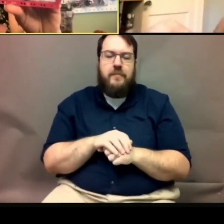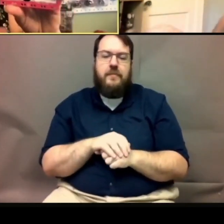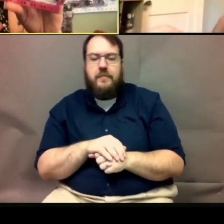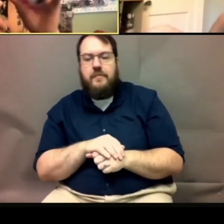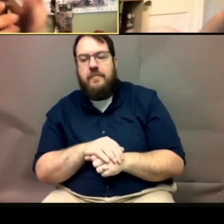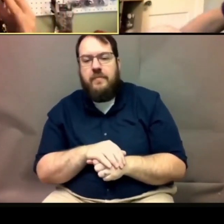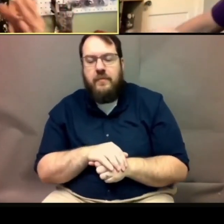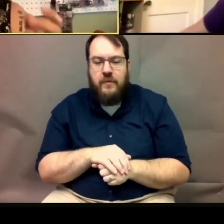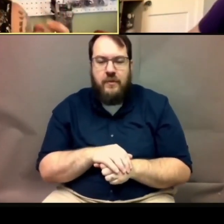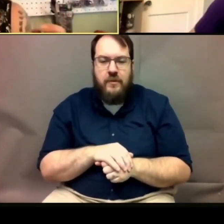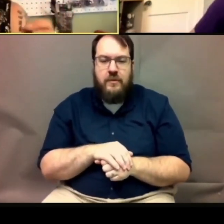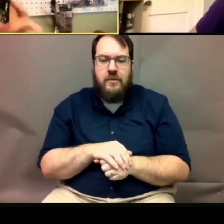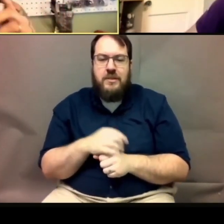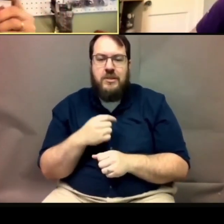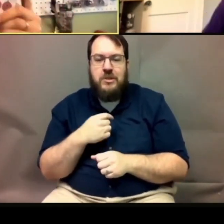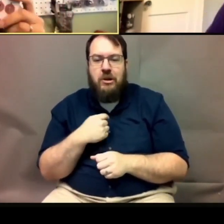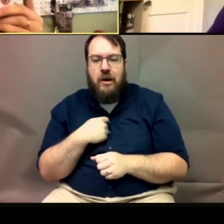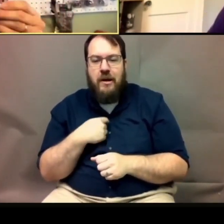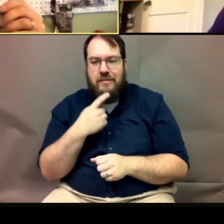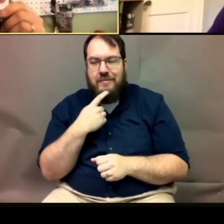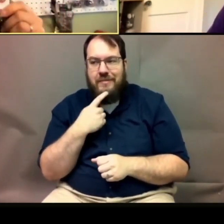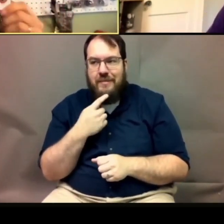e tal então